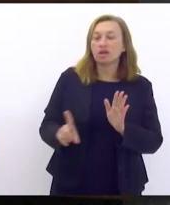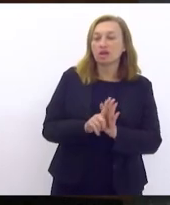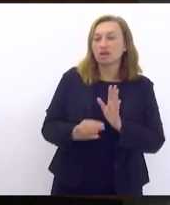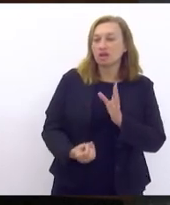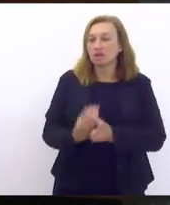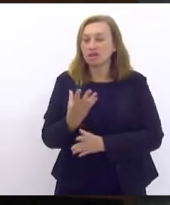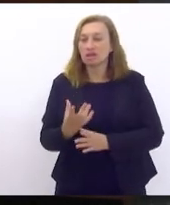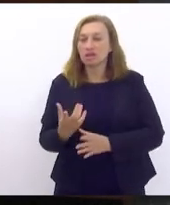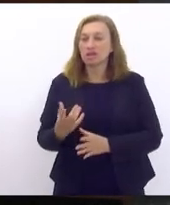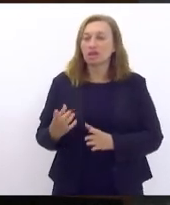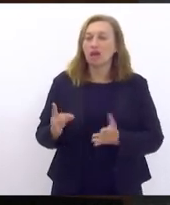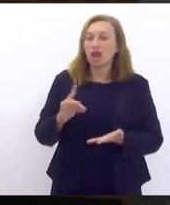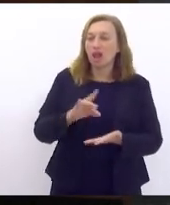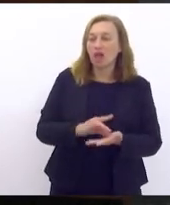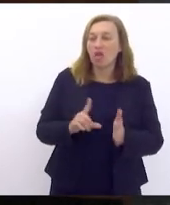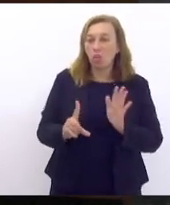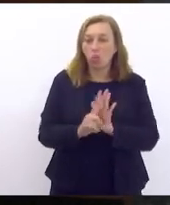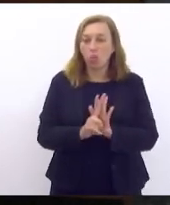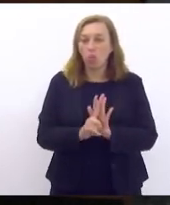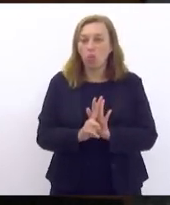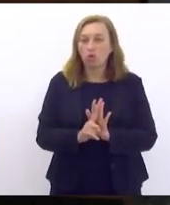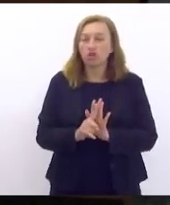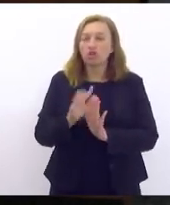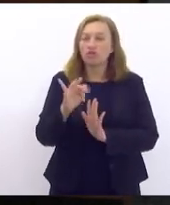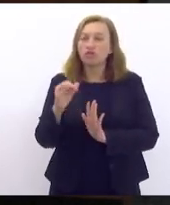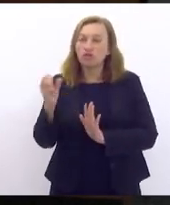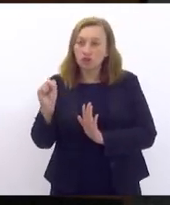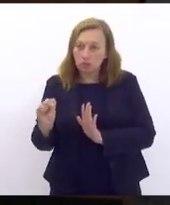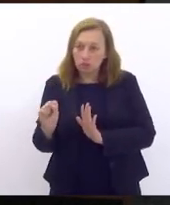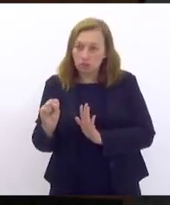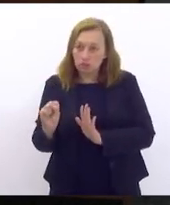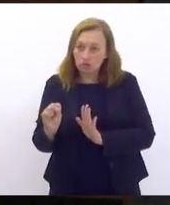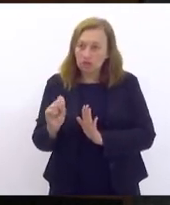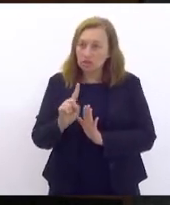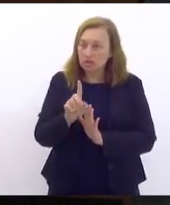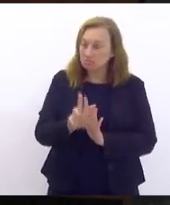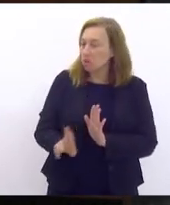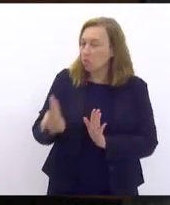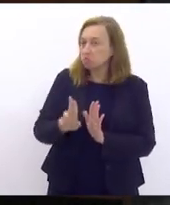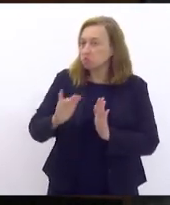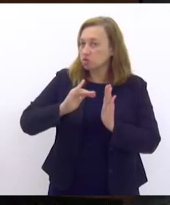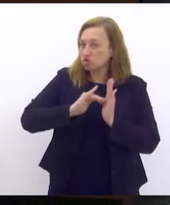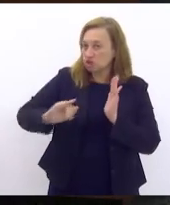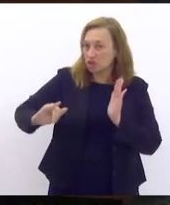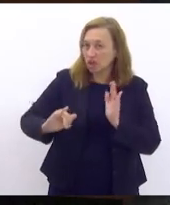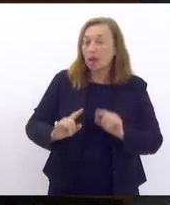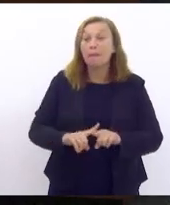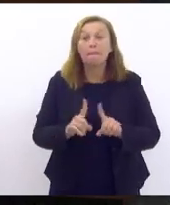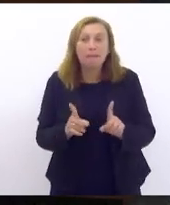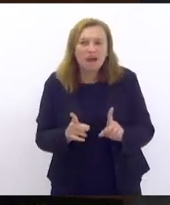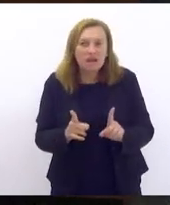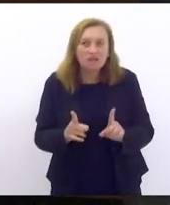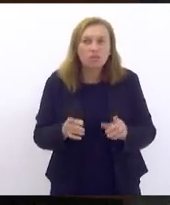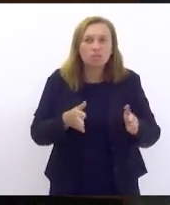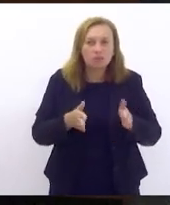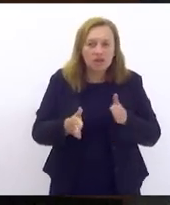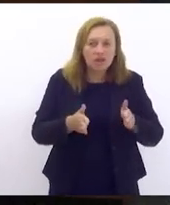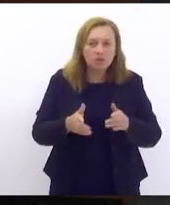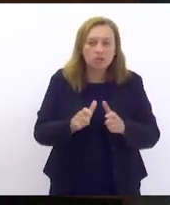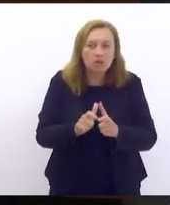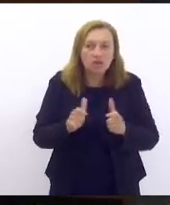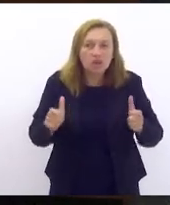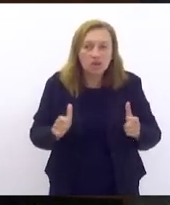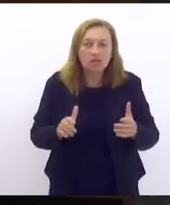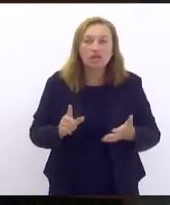lei original que os fios em desuso sejam retirados, mas se dava um prazo muito grande.